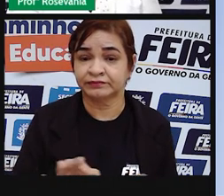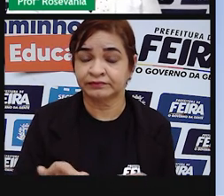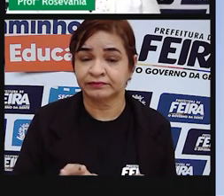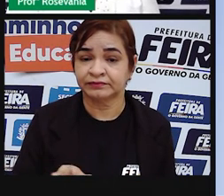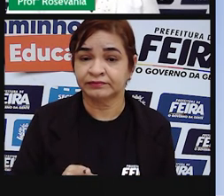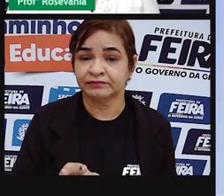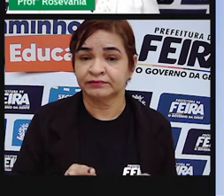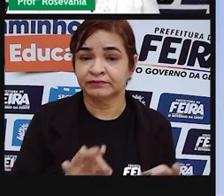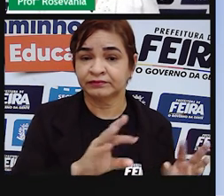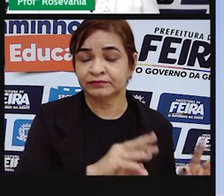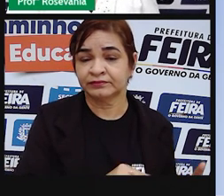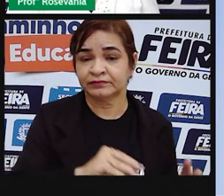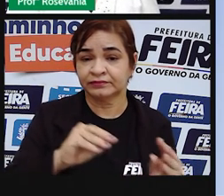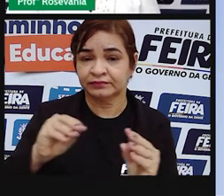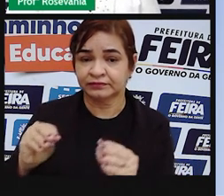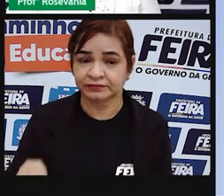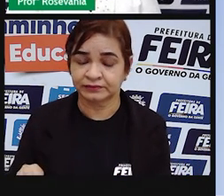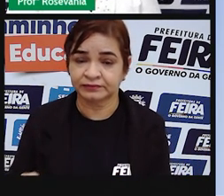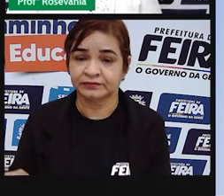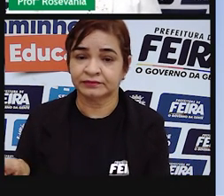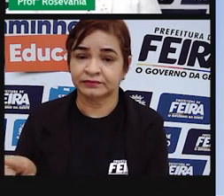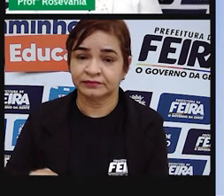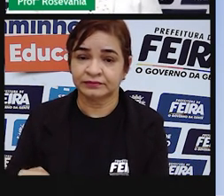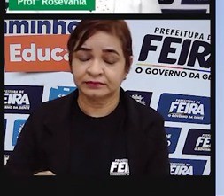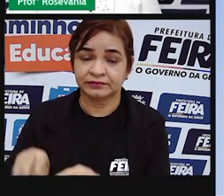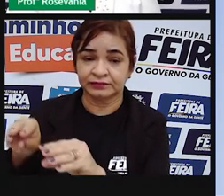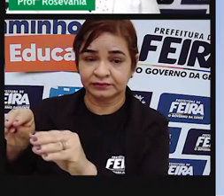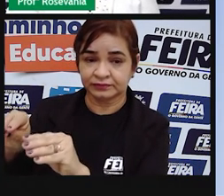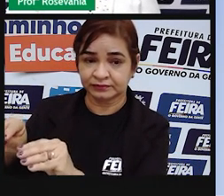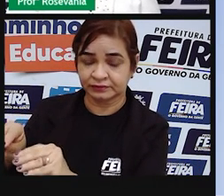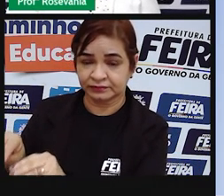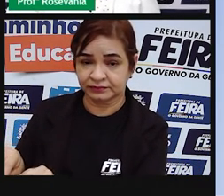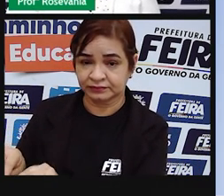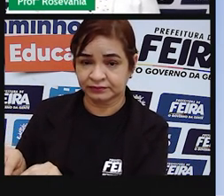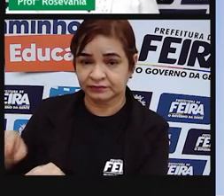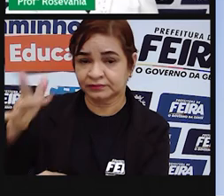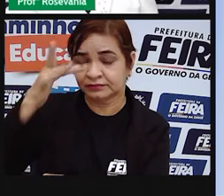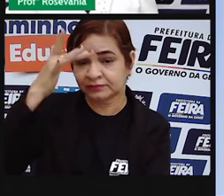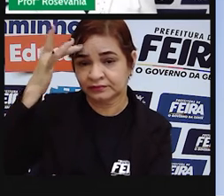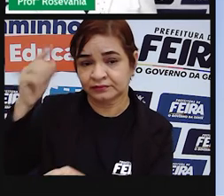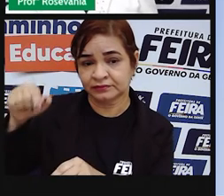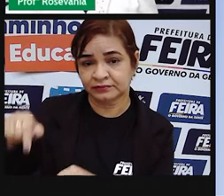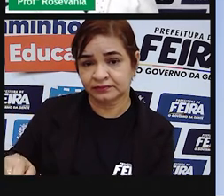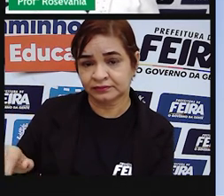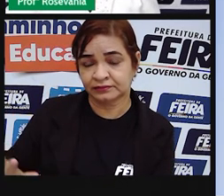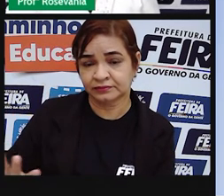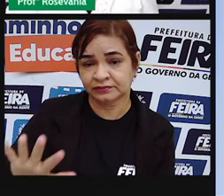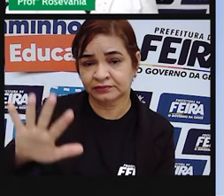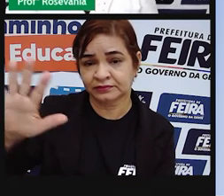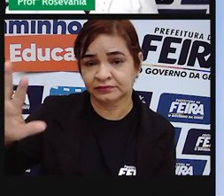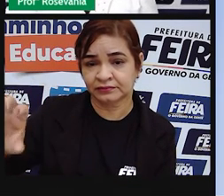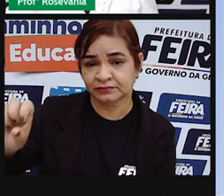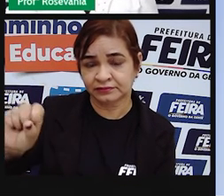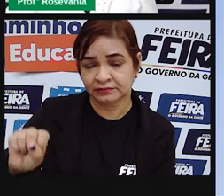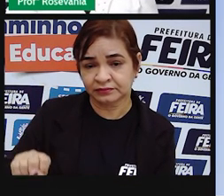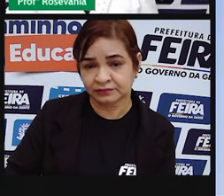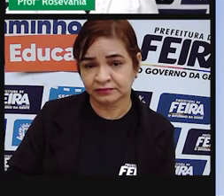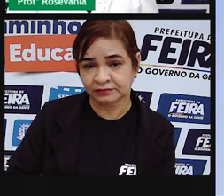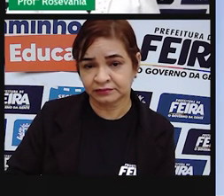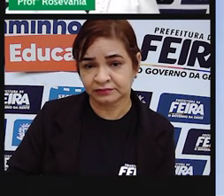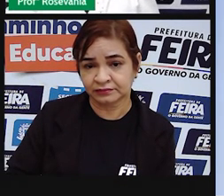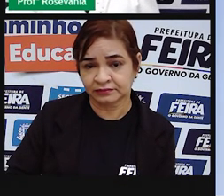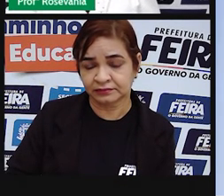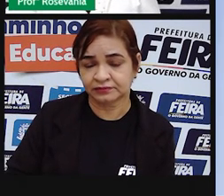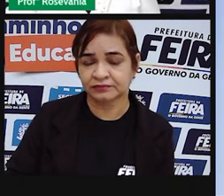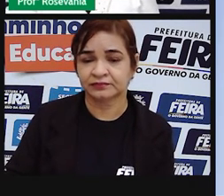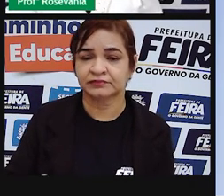de saída e também um processo de chegada, né, das pessoas aqui nessa região sul, que saiu inicialmente